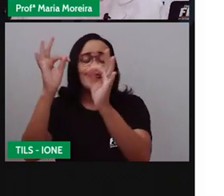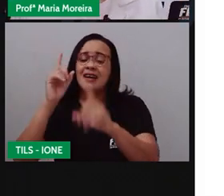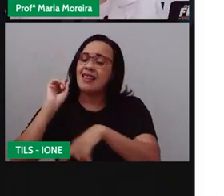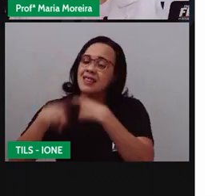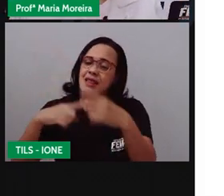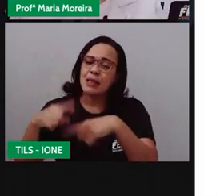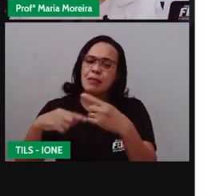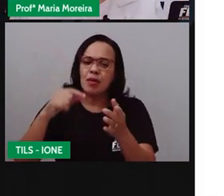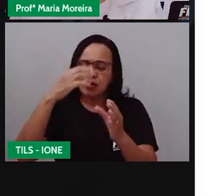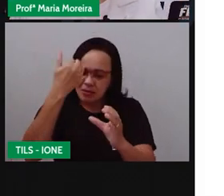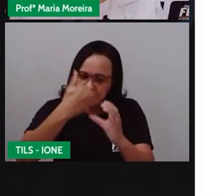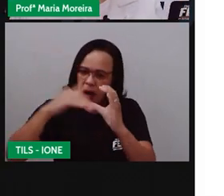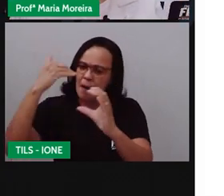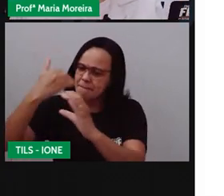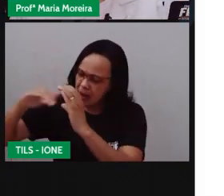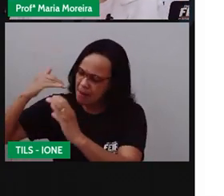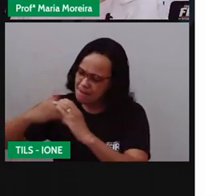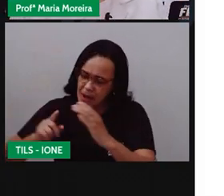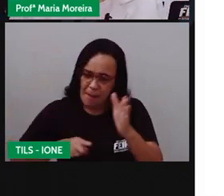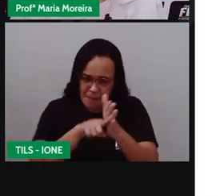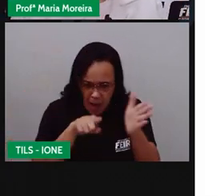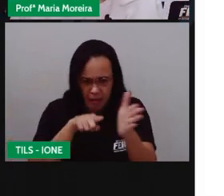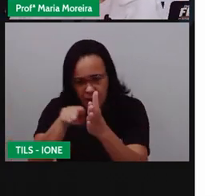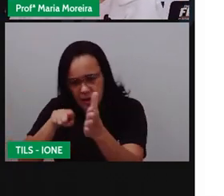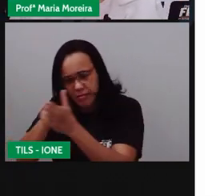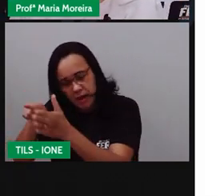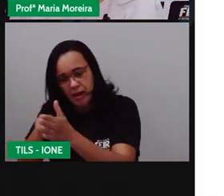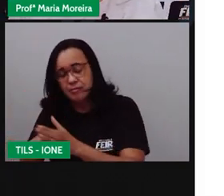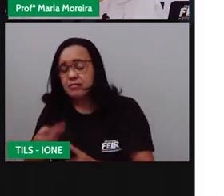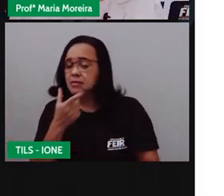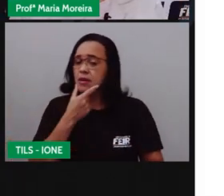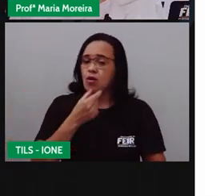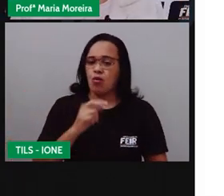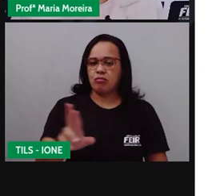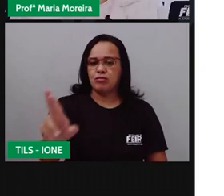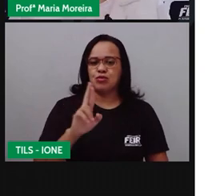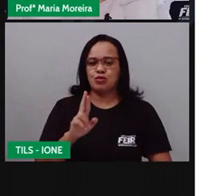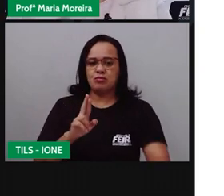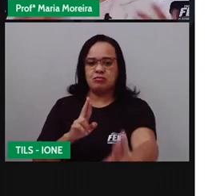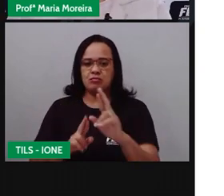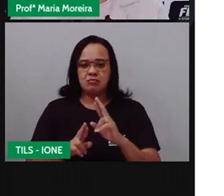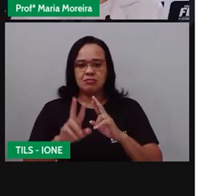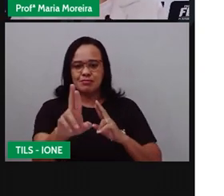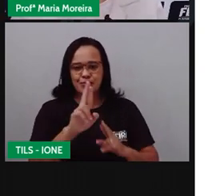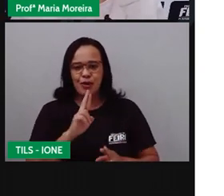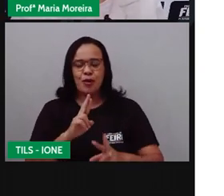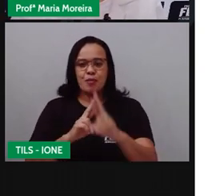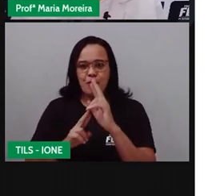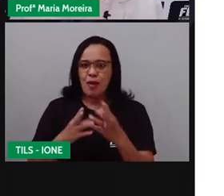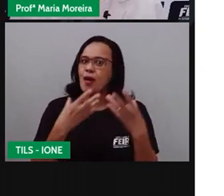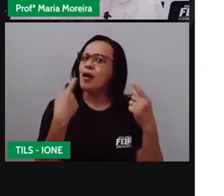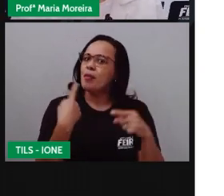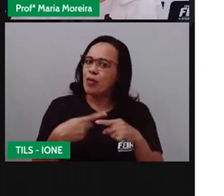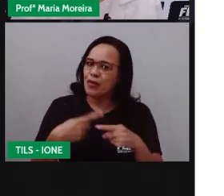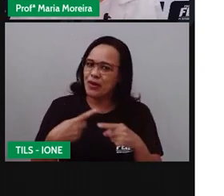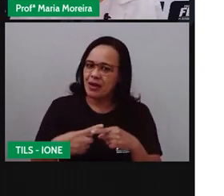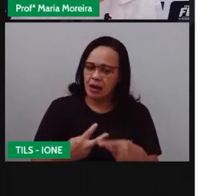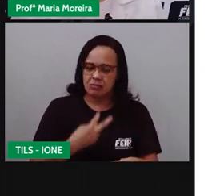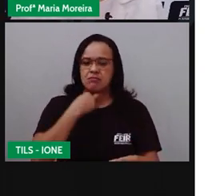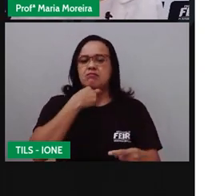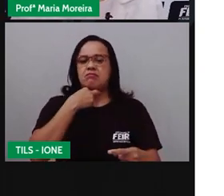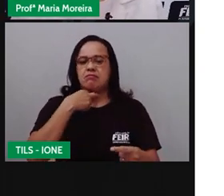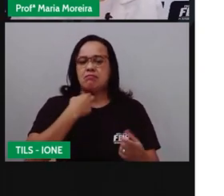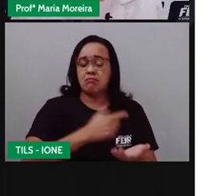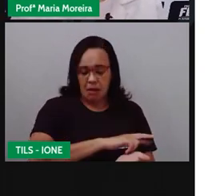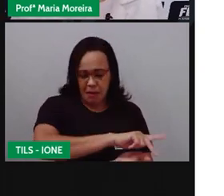nesse e-mail, eu posso mandar as minhas perguntas. Ele pode responder, né? Isso, porque ele é uma pessoa muito ocupada, ele responde muitos e-mails. E aí você pode